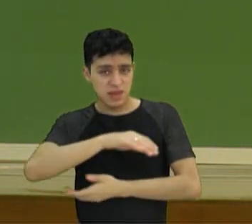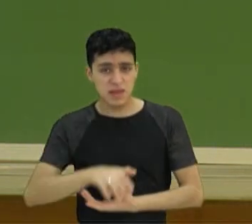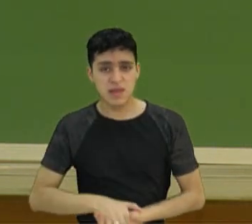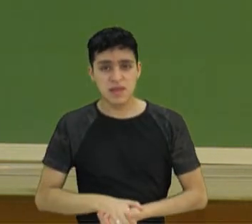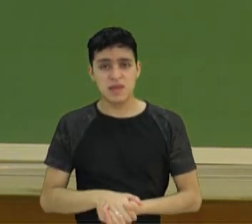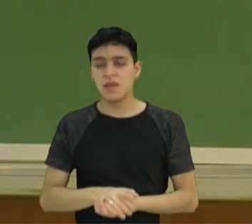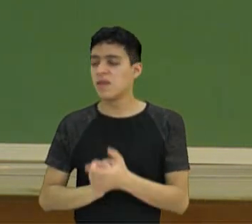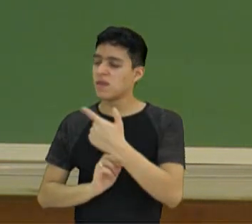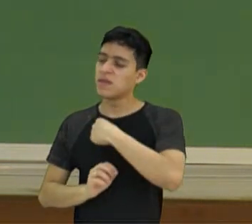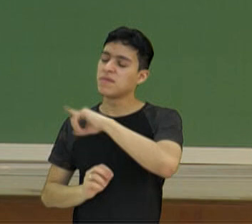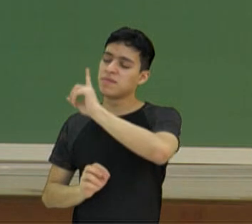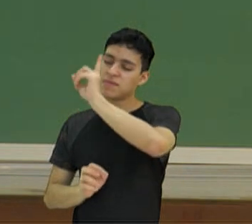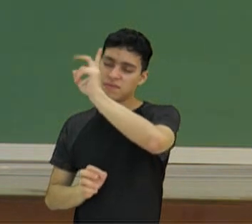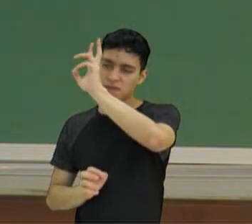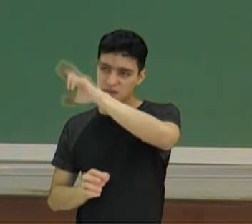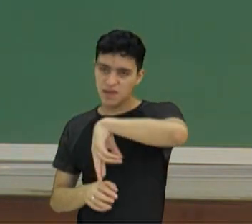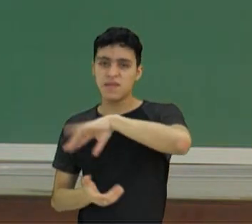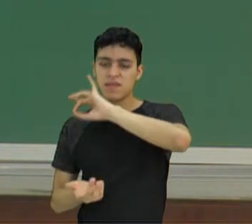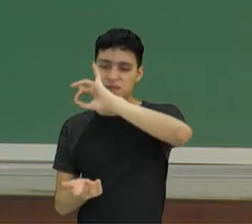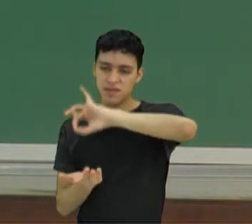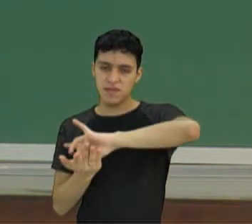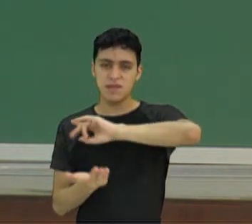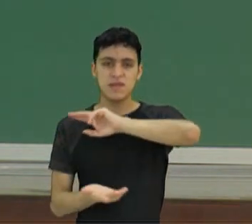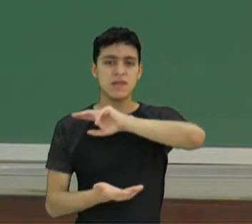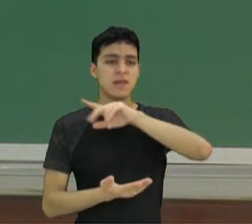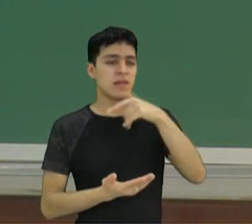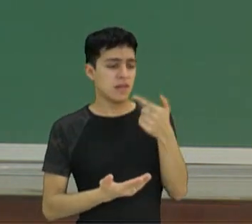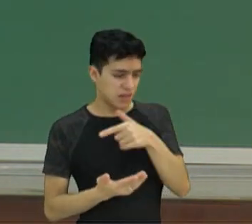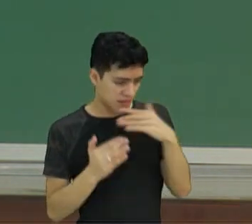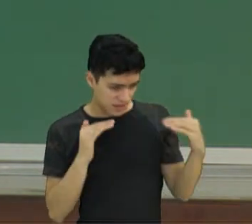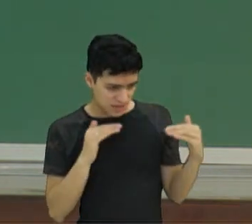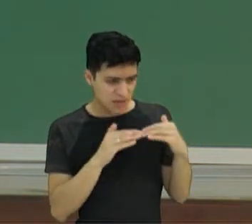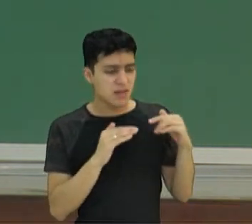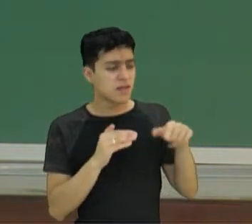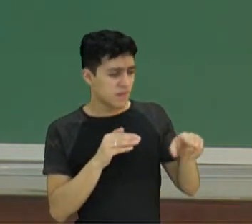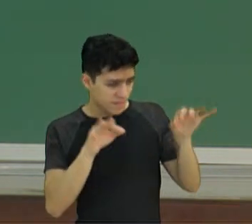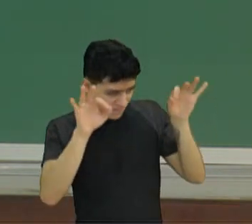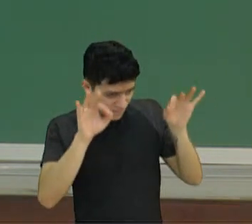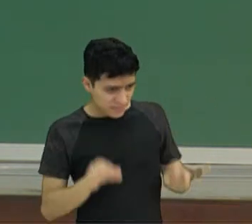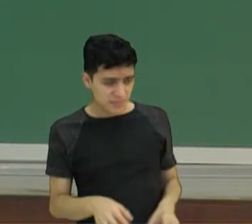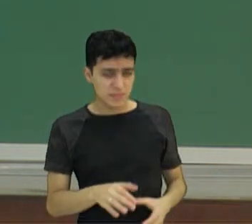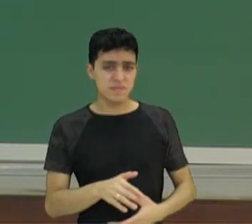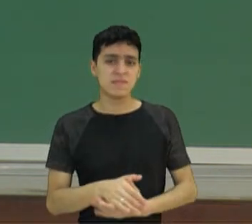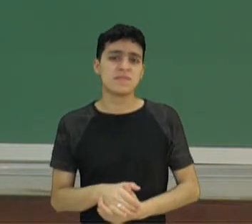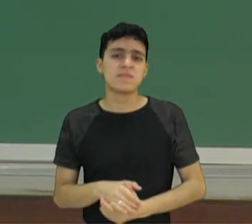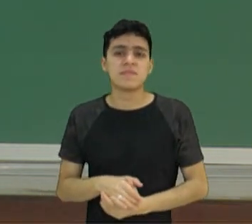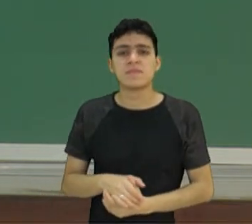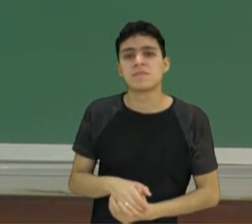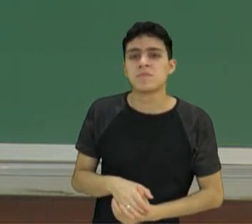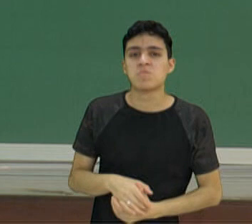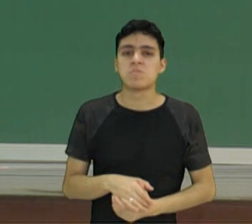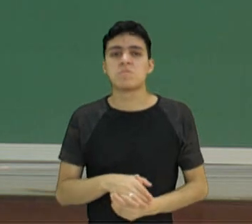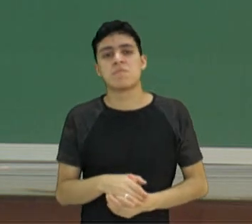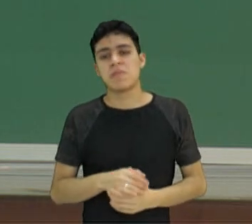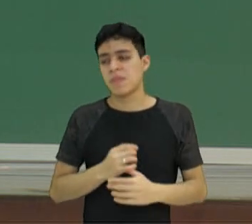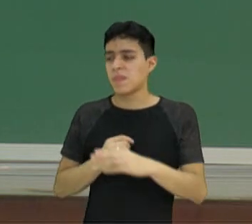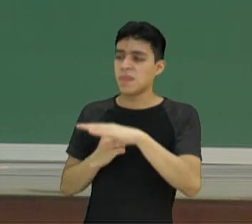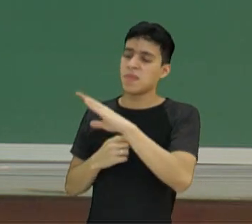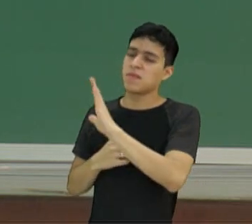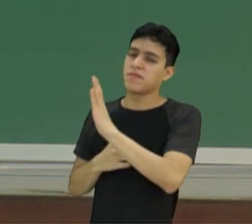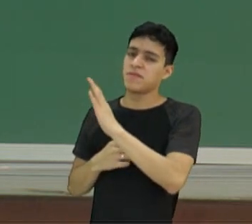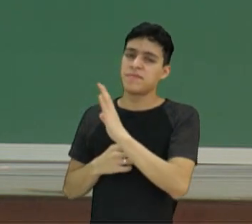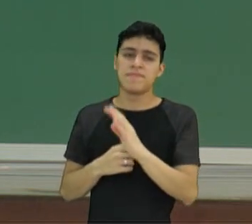right, você está certo. You're doing the right thing. Daí o Steve concorda: É, você está fazendo a coisa certa mesmo. I guess. Bye, Steve.